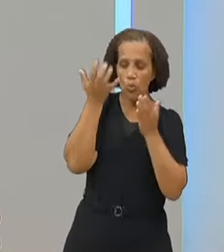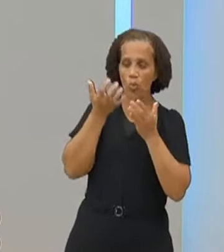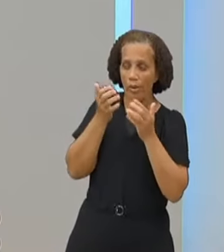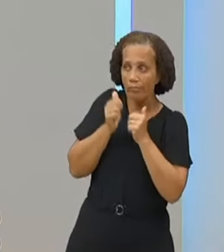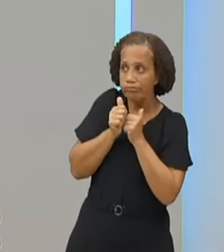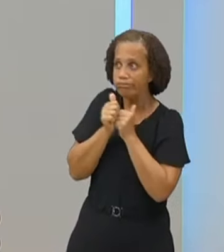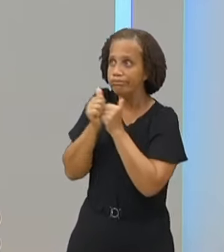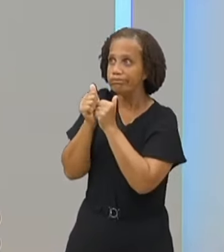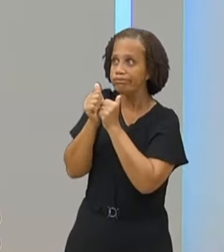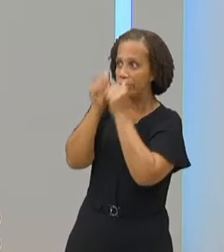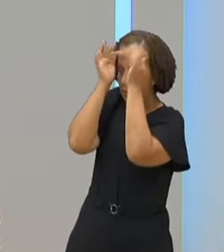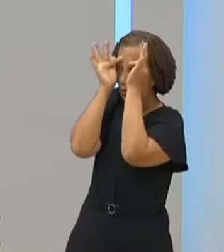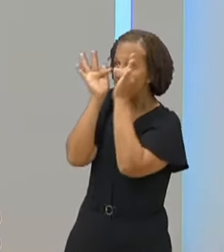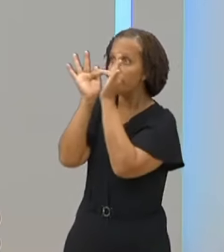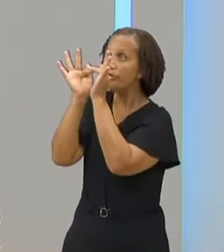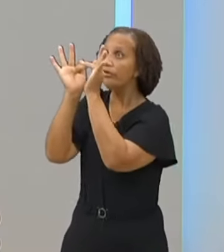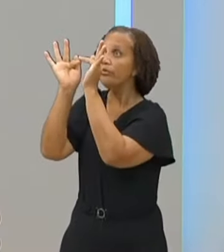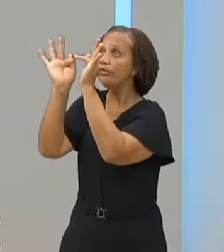fielmente,